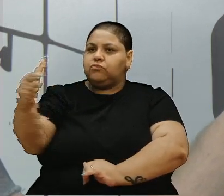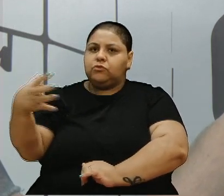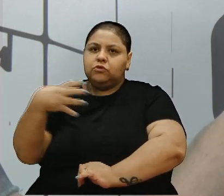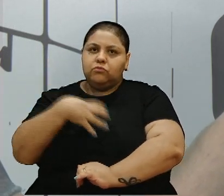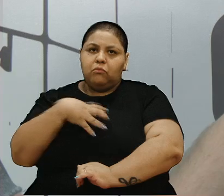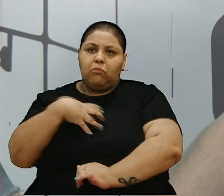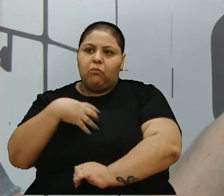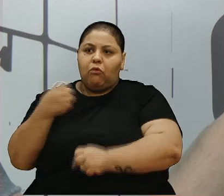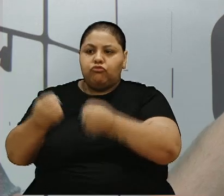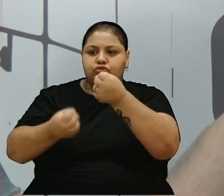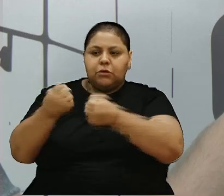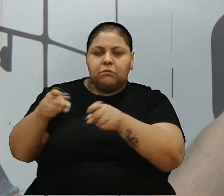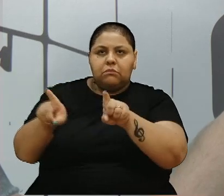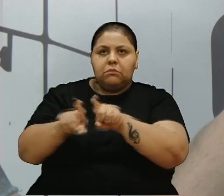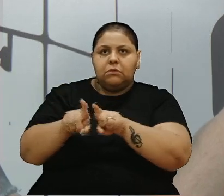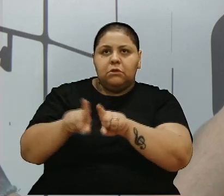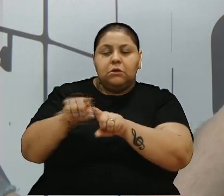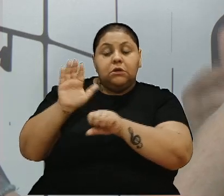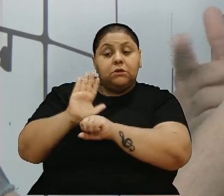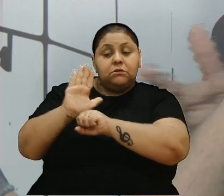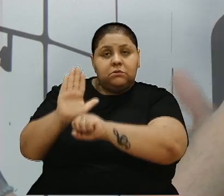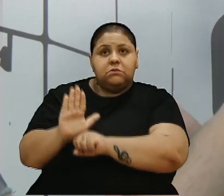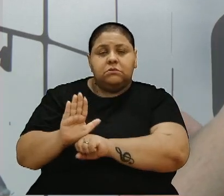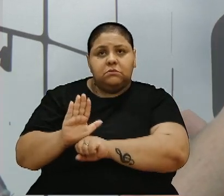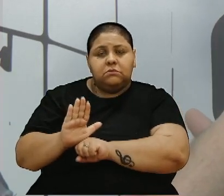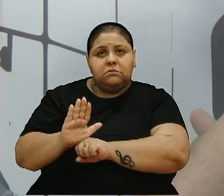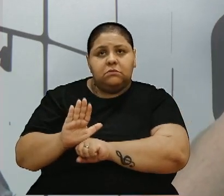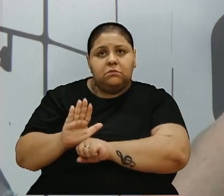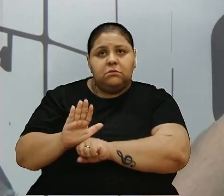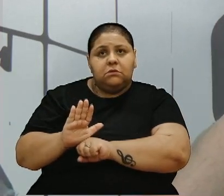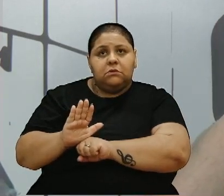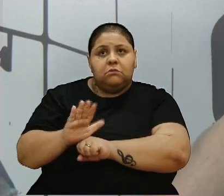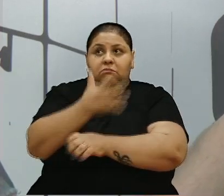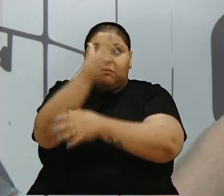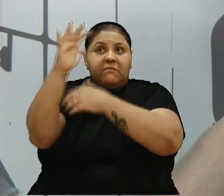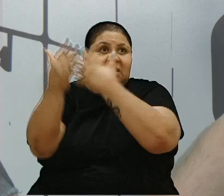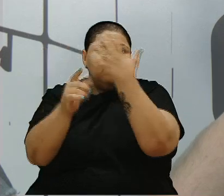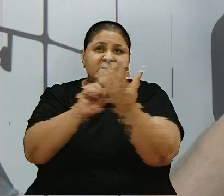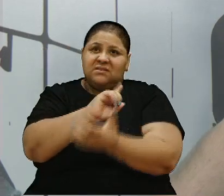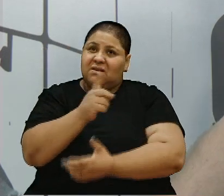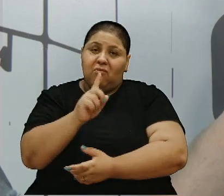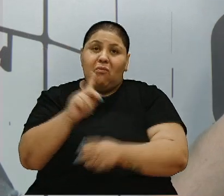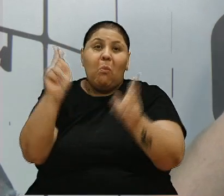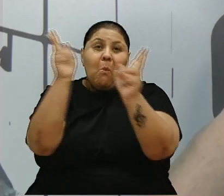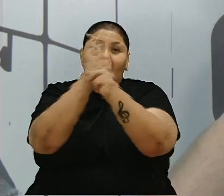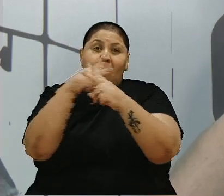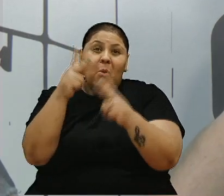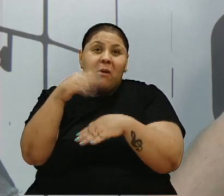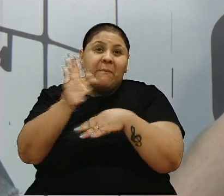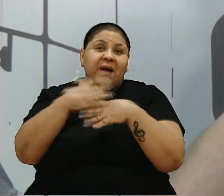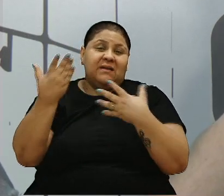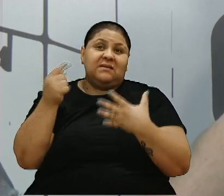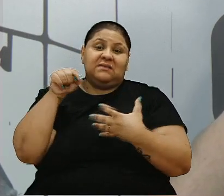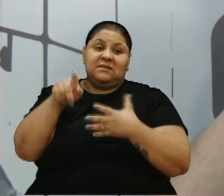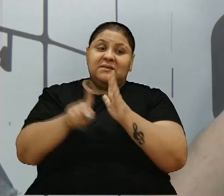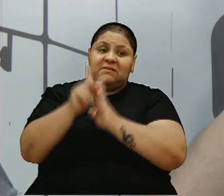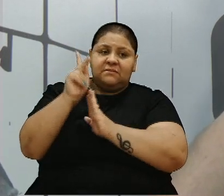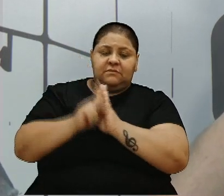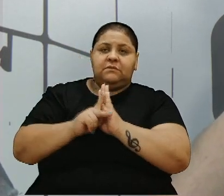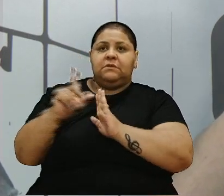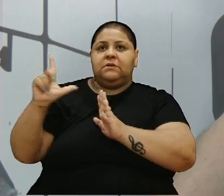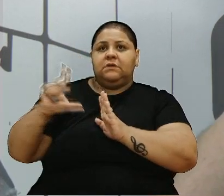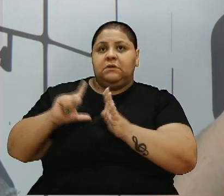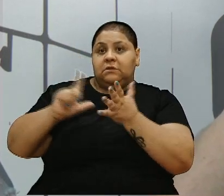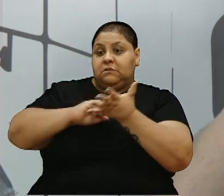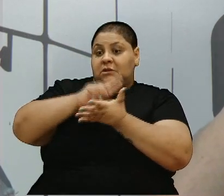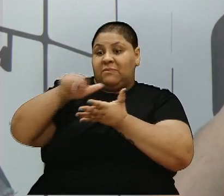de carro. Isso contribui para o meio ambiente? Não. Isso polui mais. Então, esse projeto ele tem uma